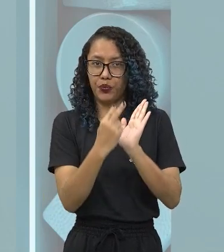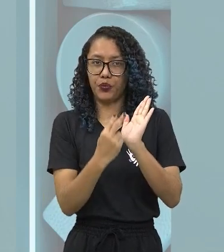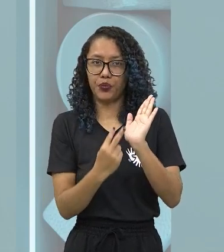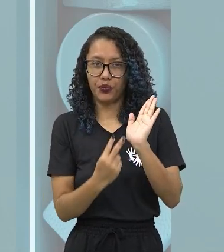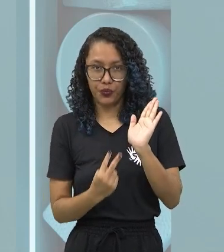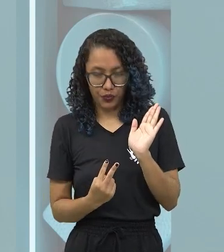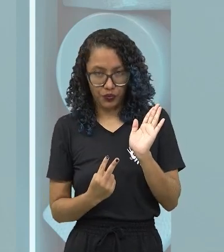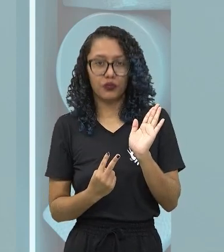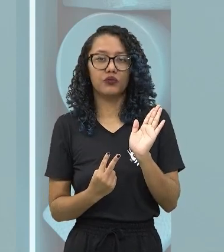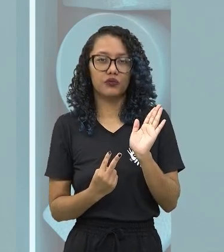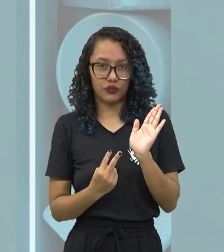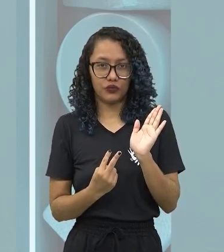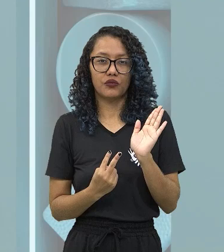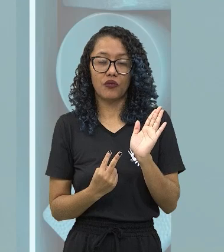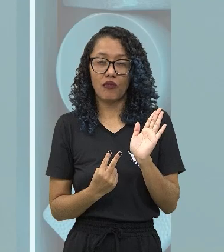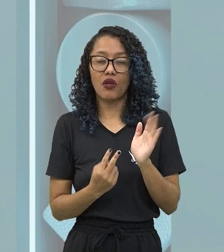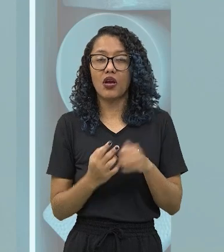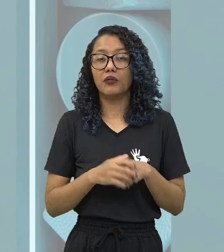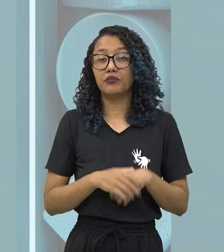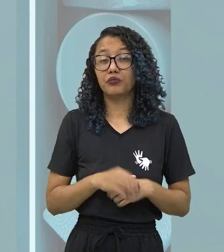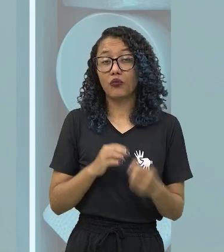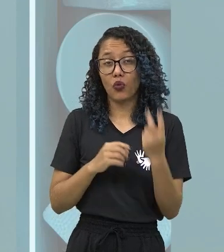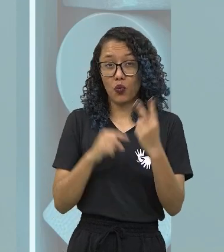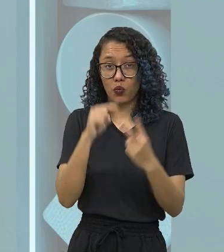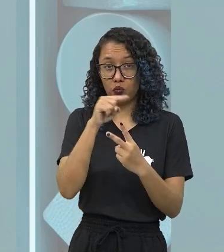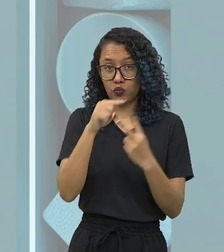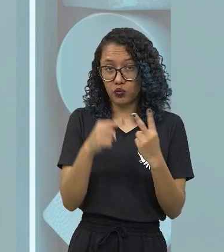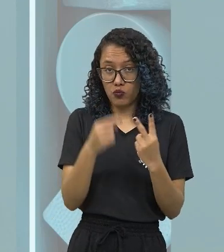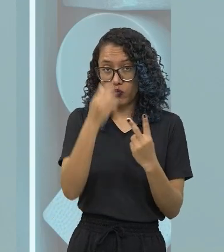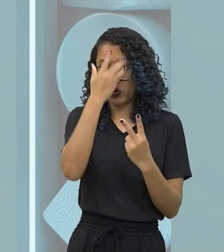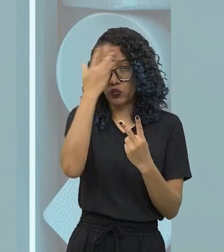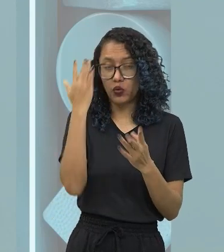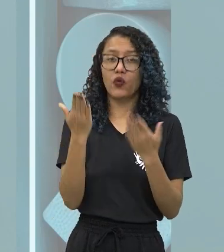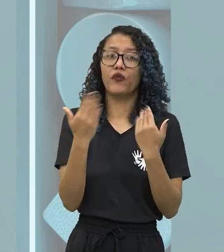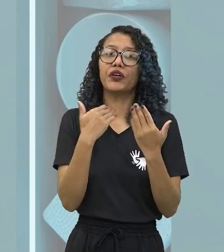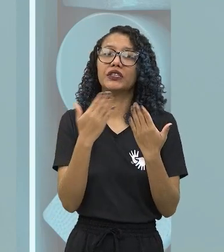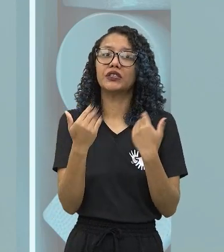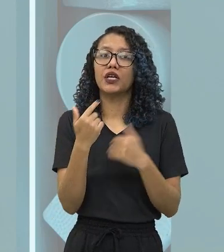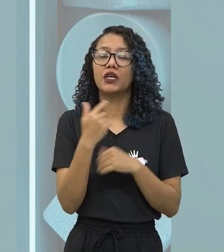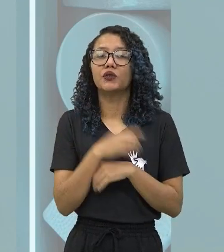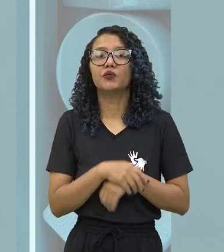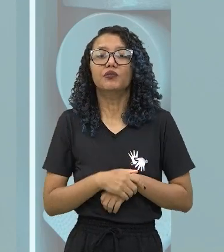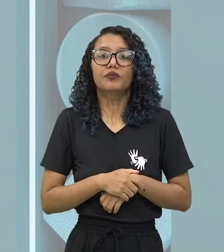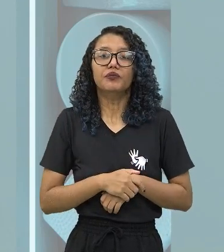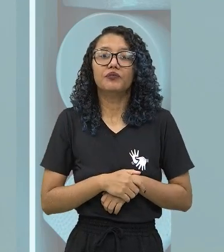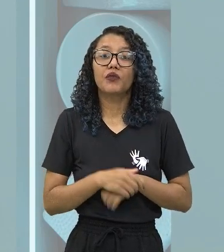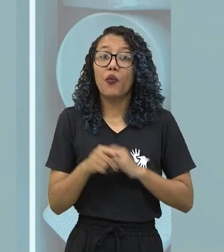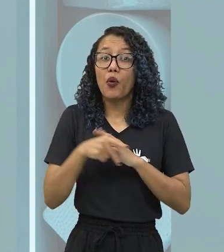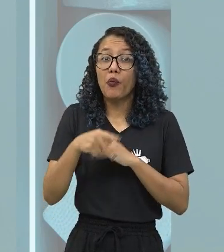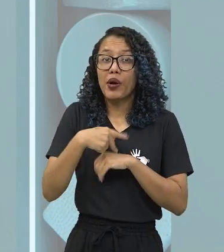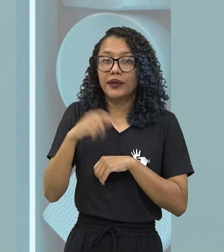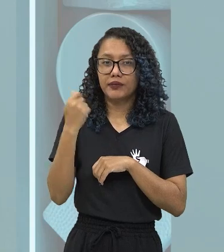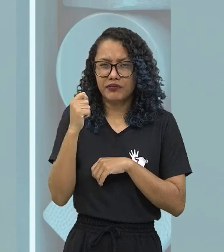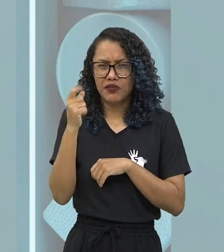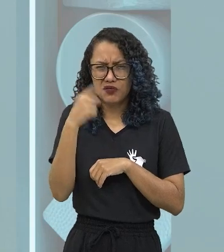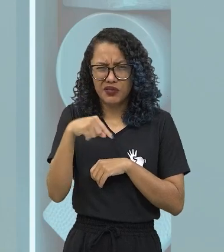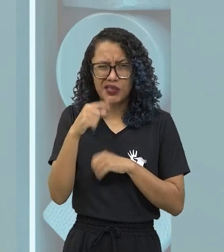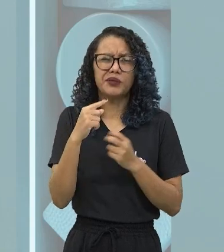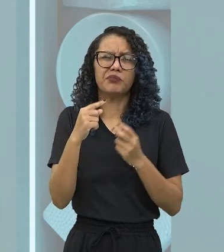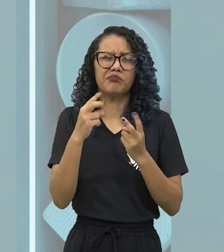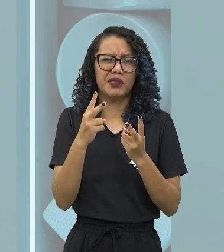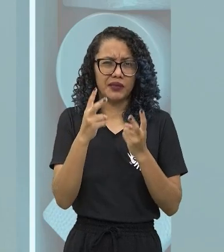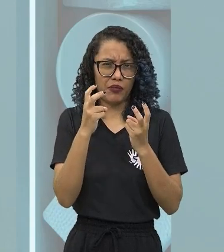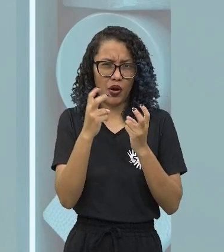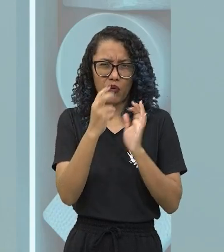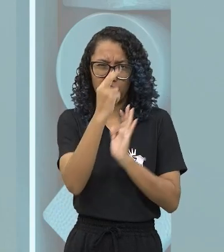2 argentinos, o espanhol da Argentina. Rápido, né, pessoal? Vocês conseguiram detectar, ouviram, e não apenas